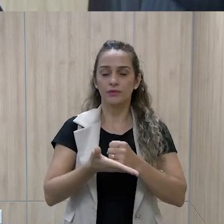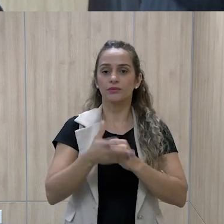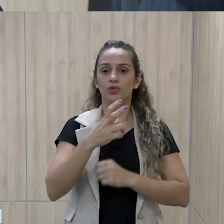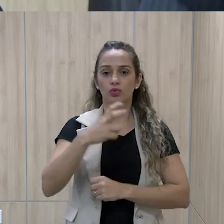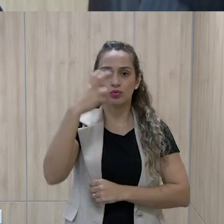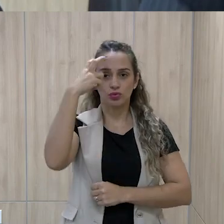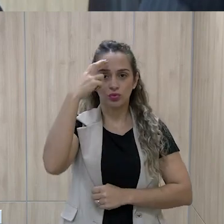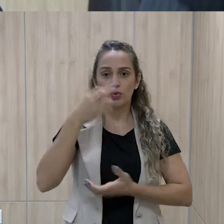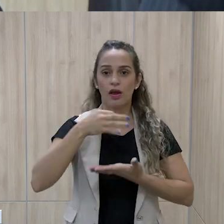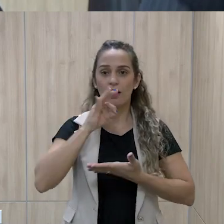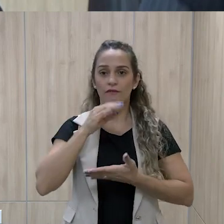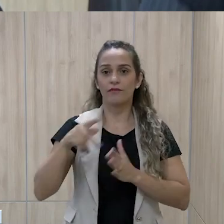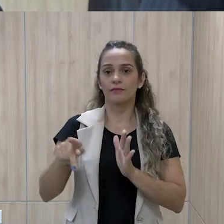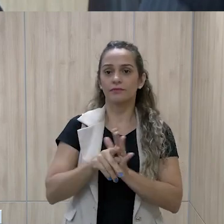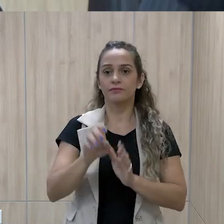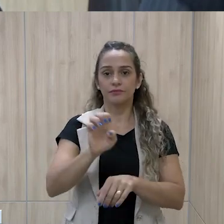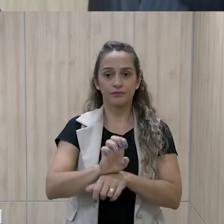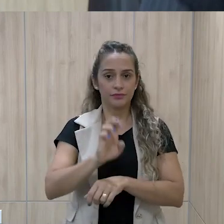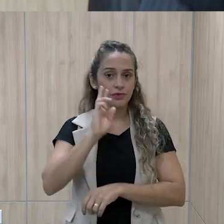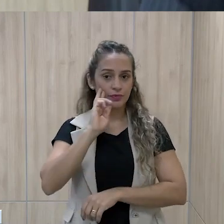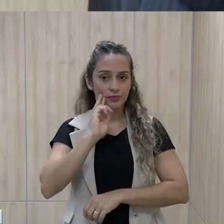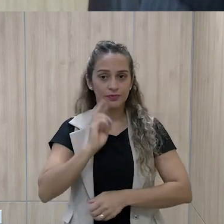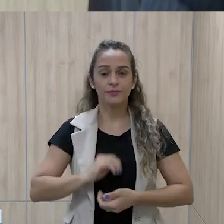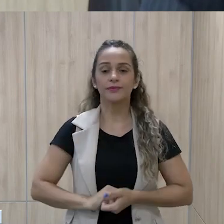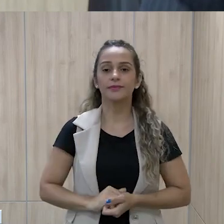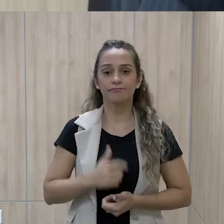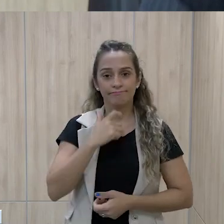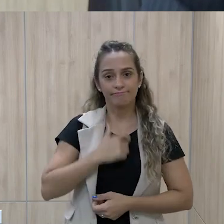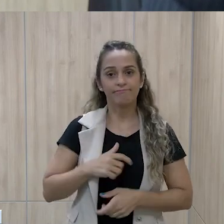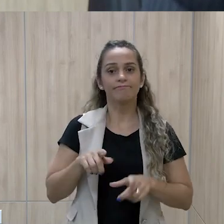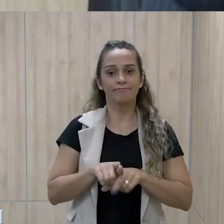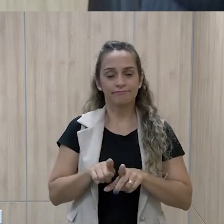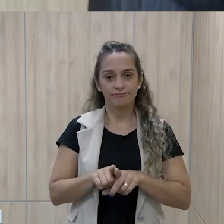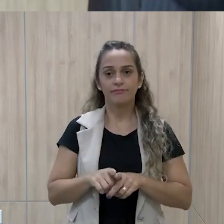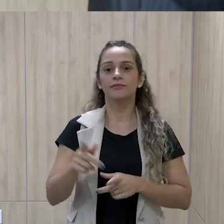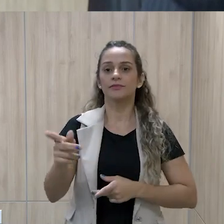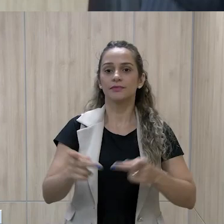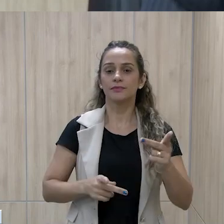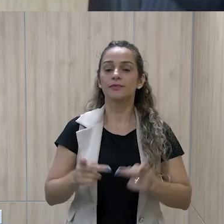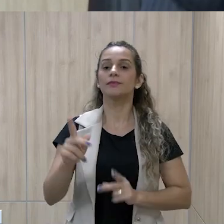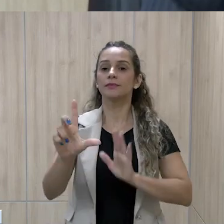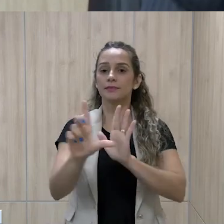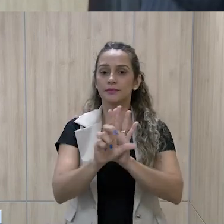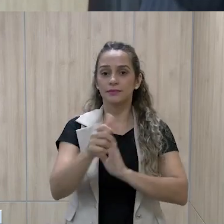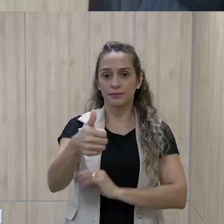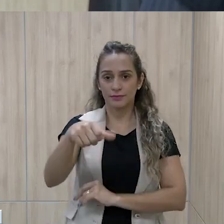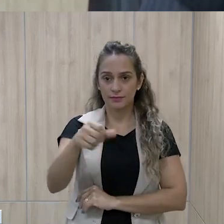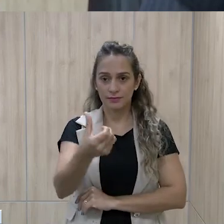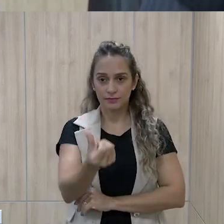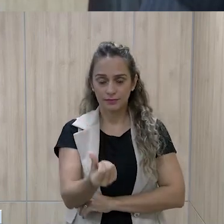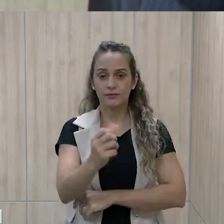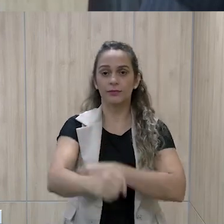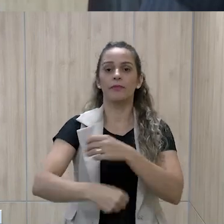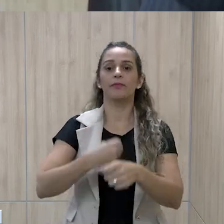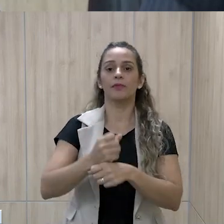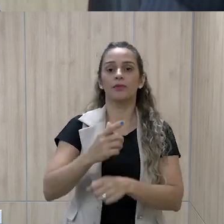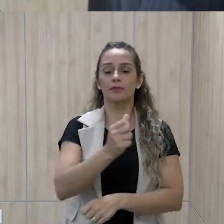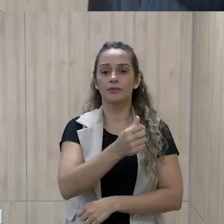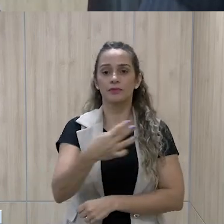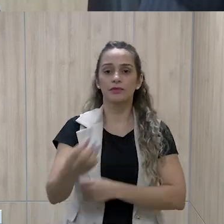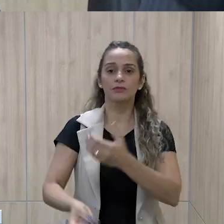fundo de apoio à cultura do café em Rondônia avó com a relatoria projeto de lei número 196